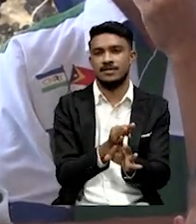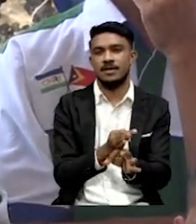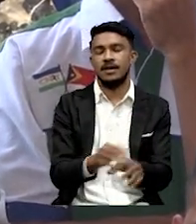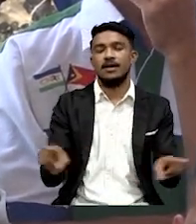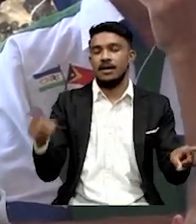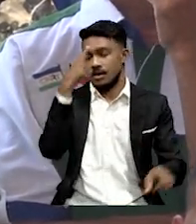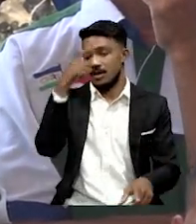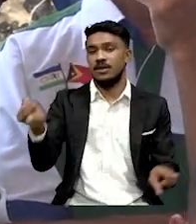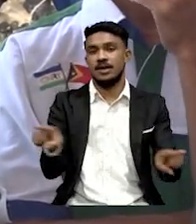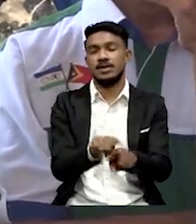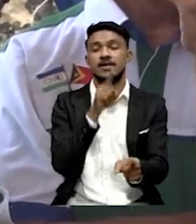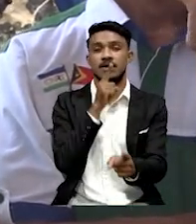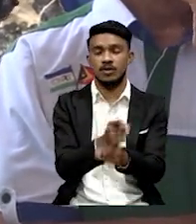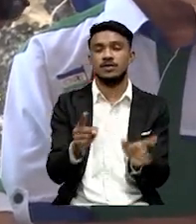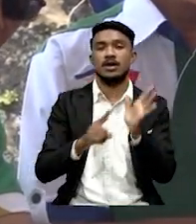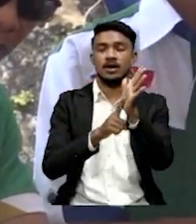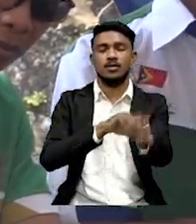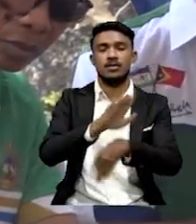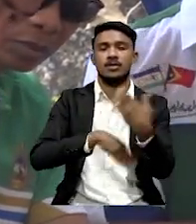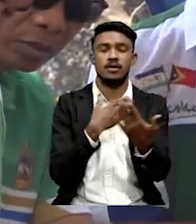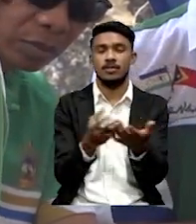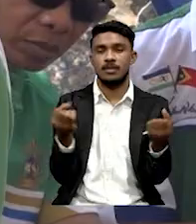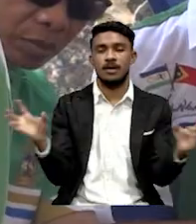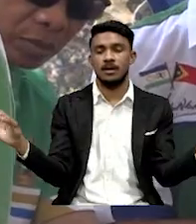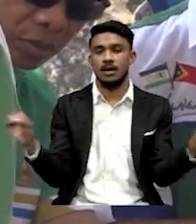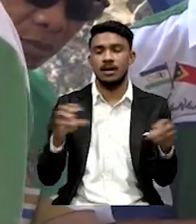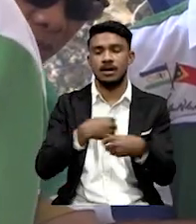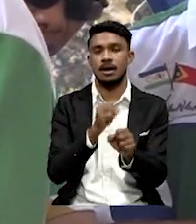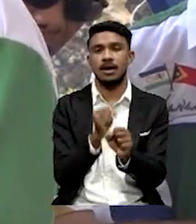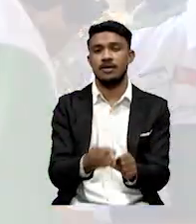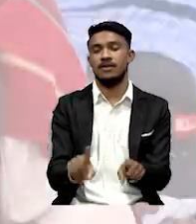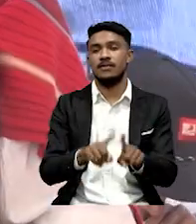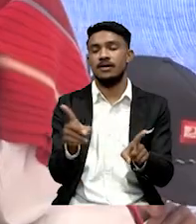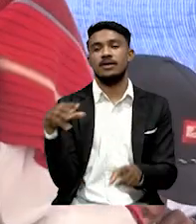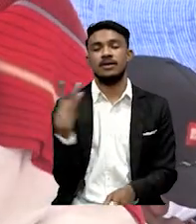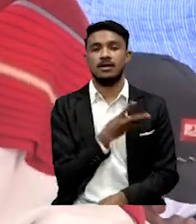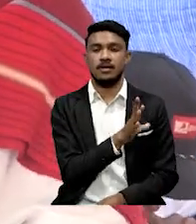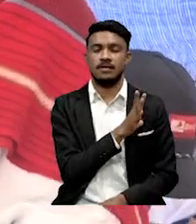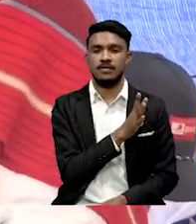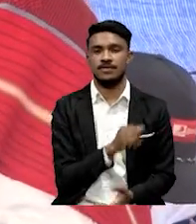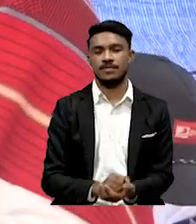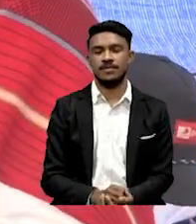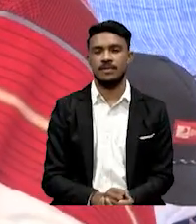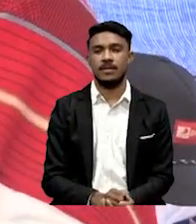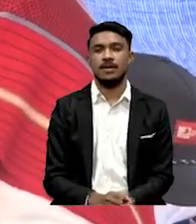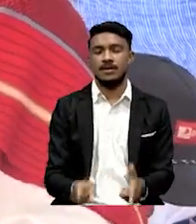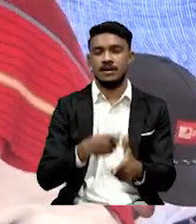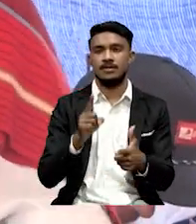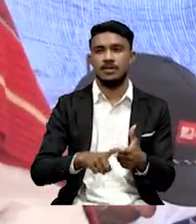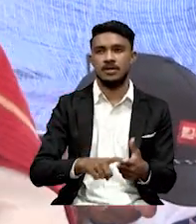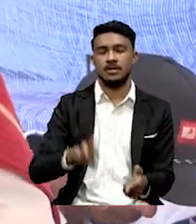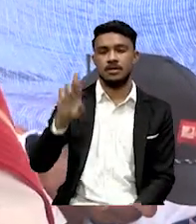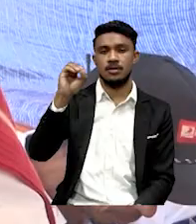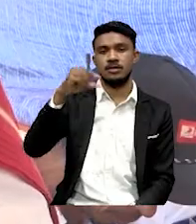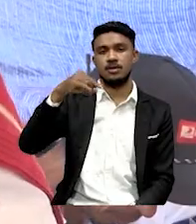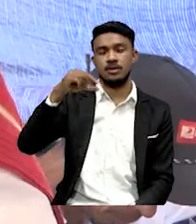a tudo que está. Boa para ser lahalo, não somos que te reinfali, ser manam ser halo. E a ocasião nemos, Rosero Tiago